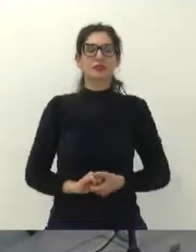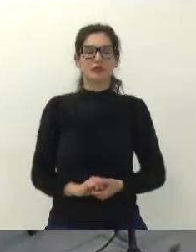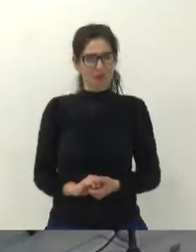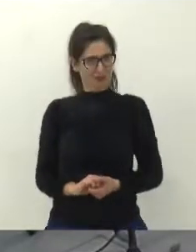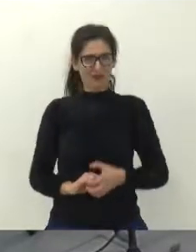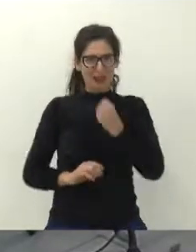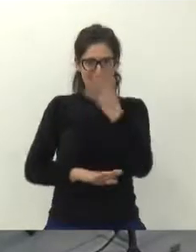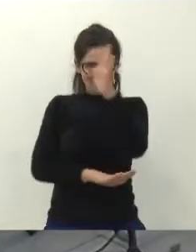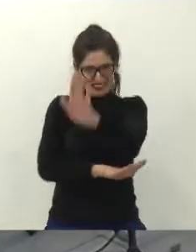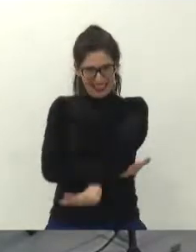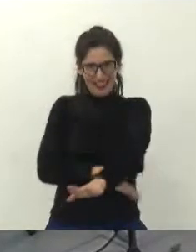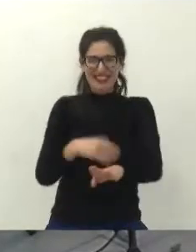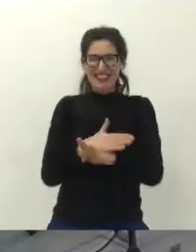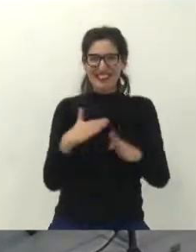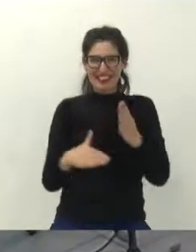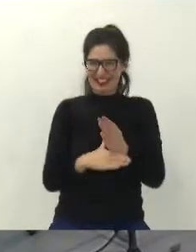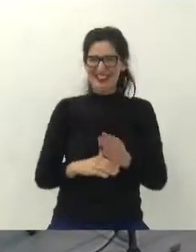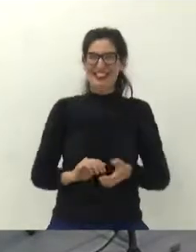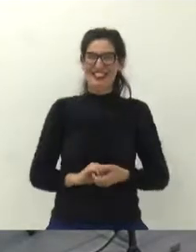Boa tarde a todos.